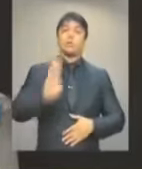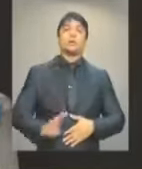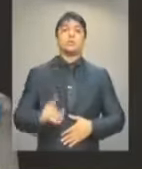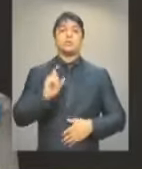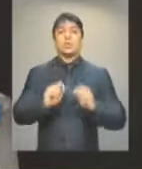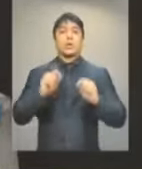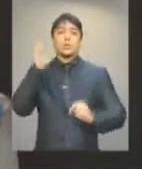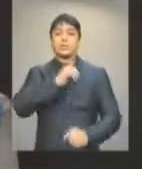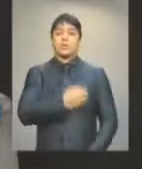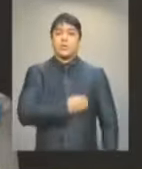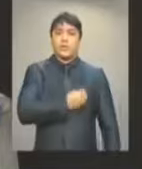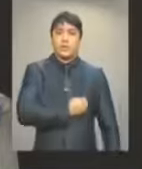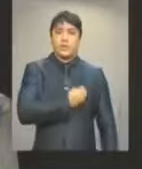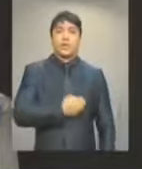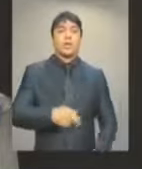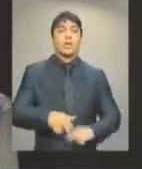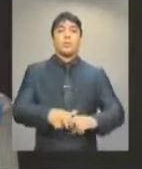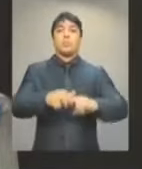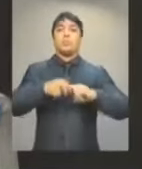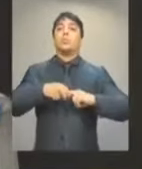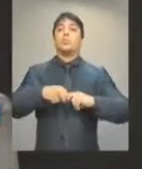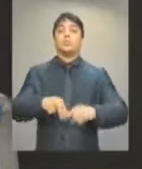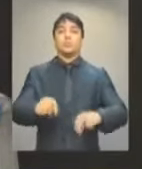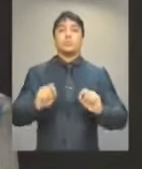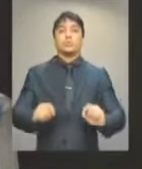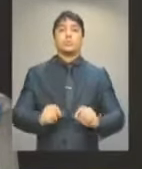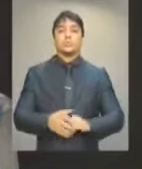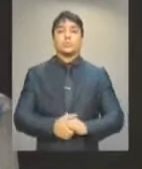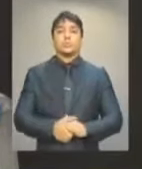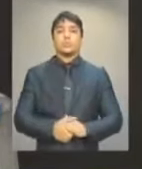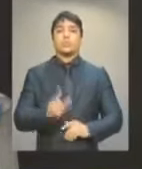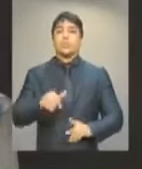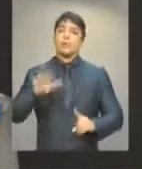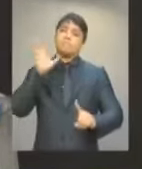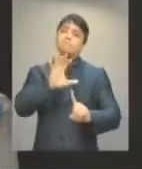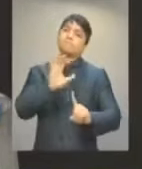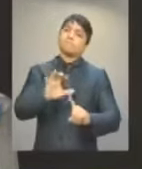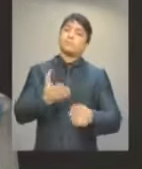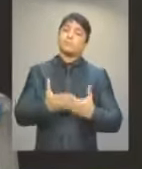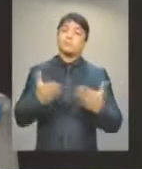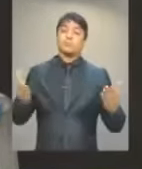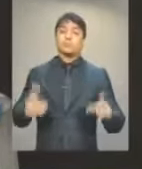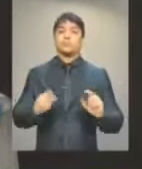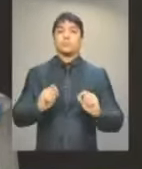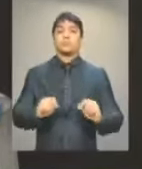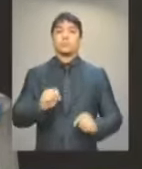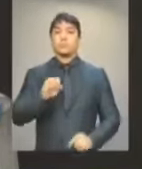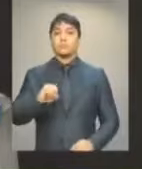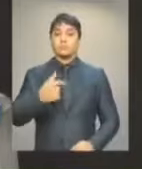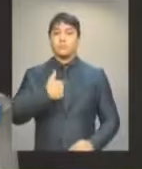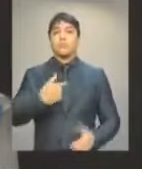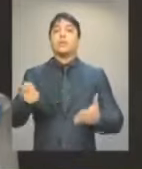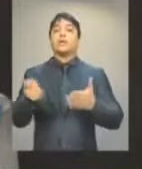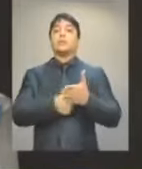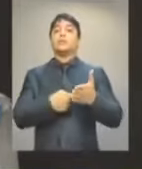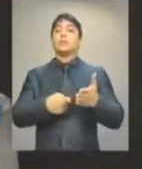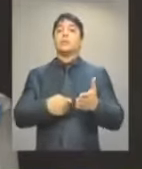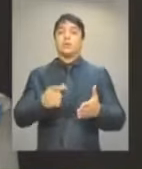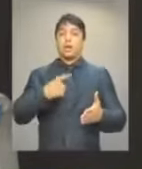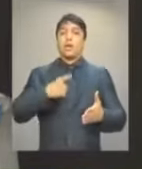condições de vida. Portanto, eu queria aqui provocar os senhores, se comigo assinariam